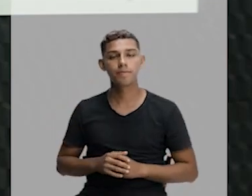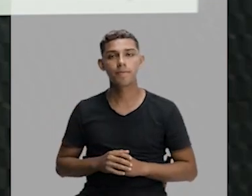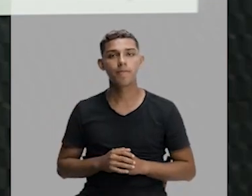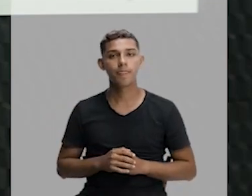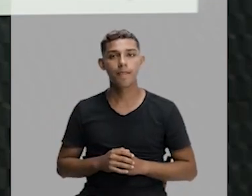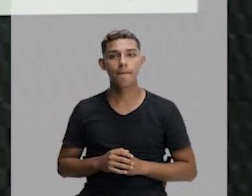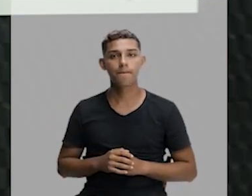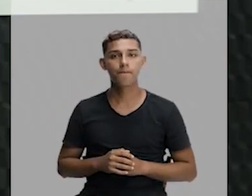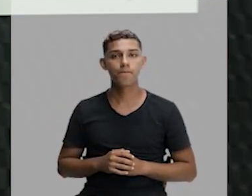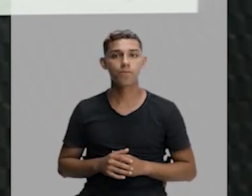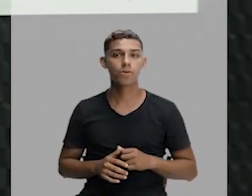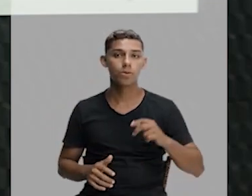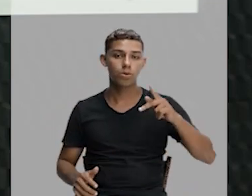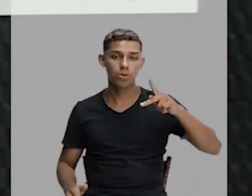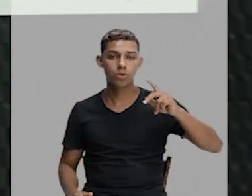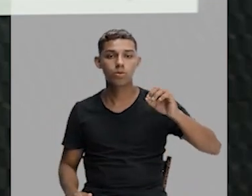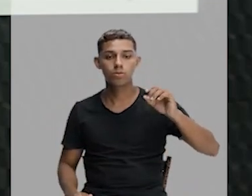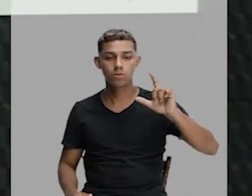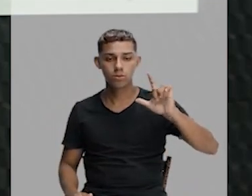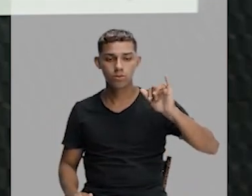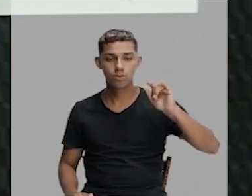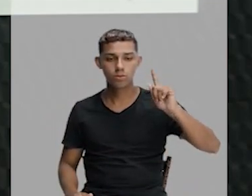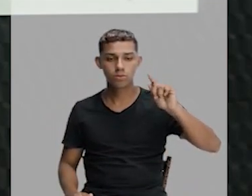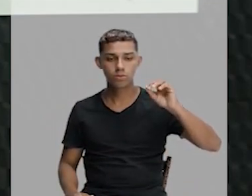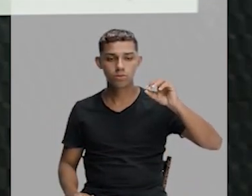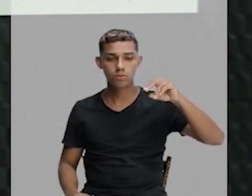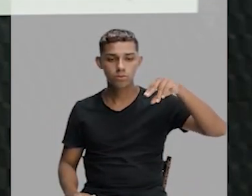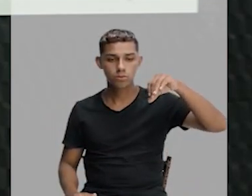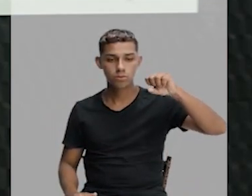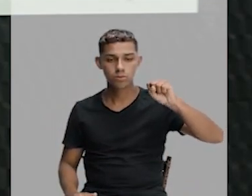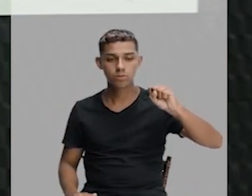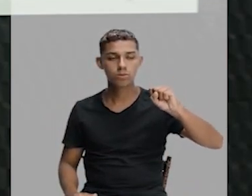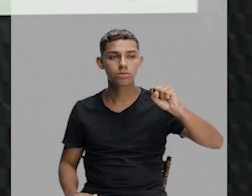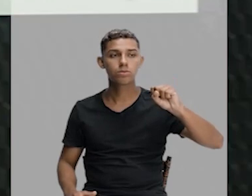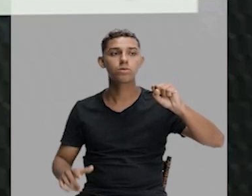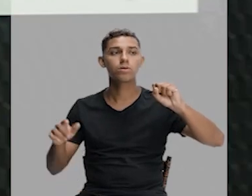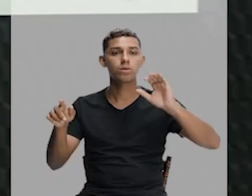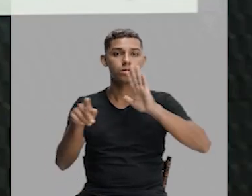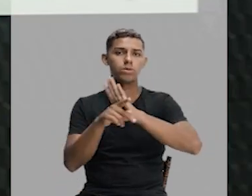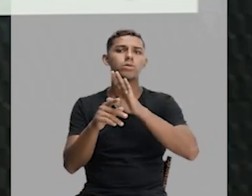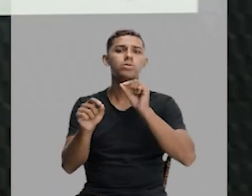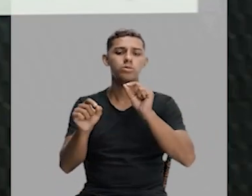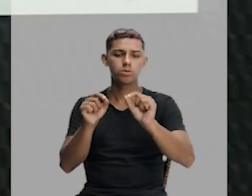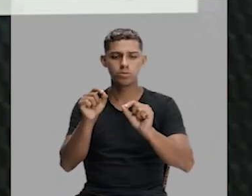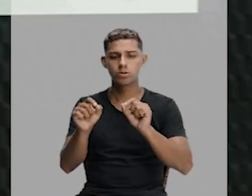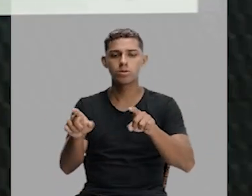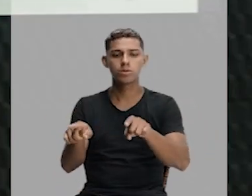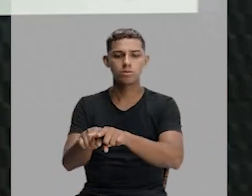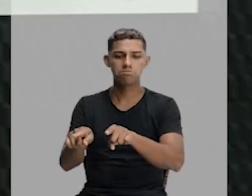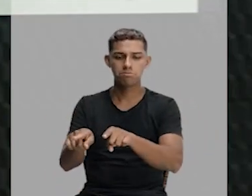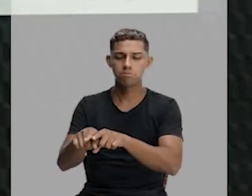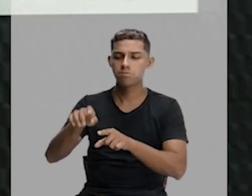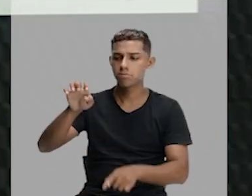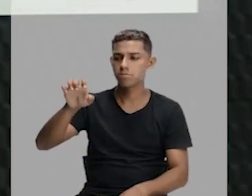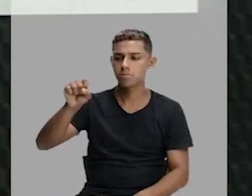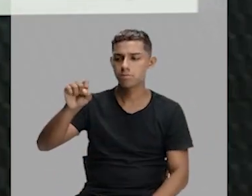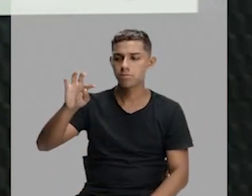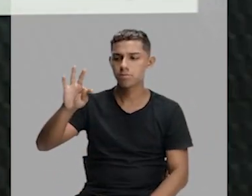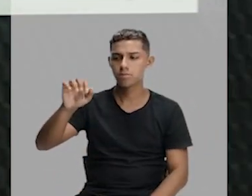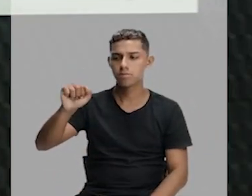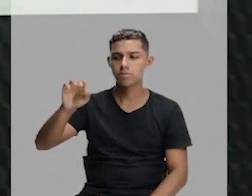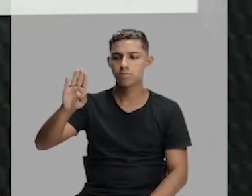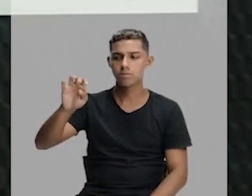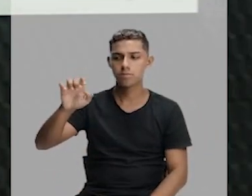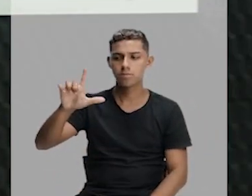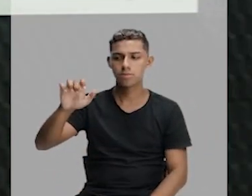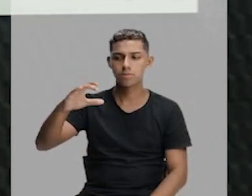Os polígonos se formam as laterais. Certo? E aí fica fácil você até estabelecer a base, o número